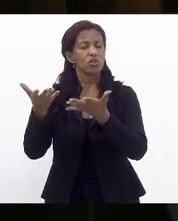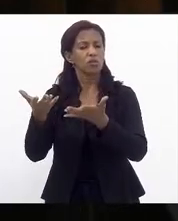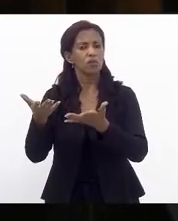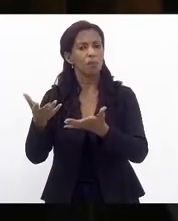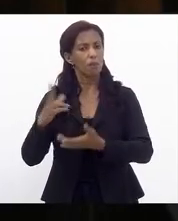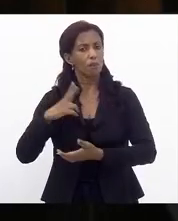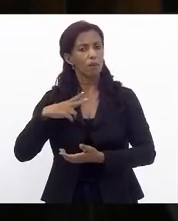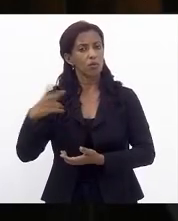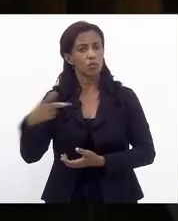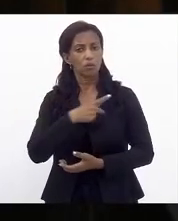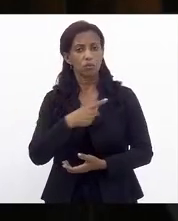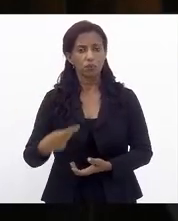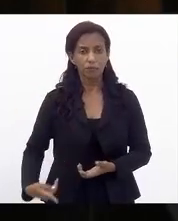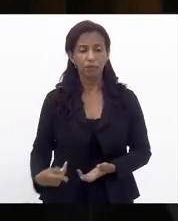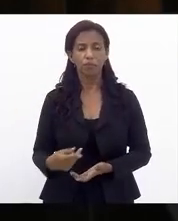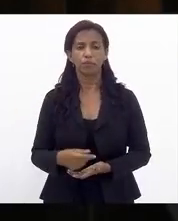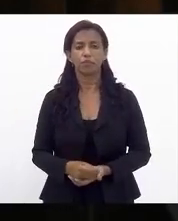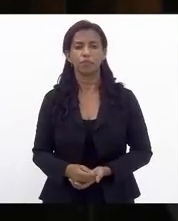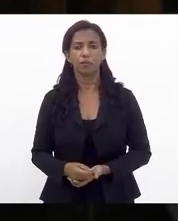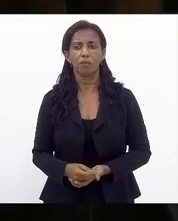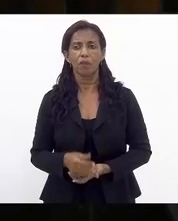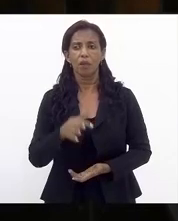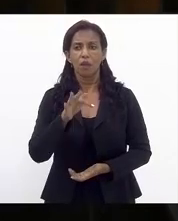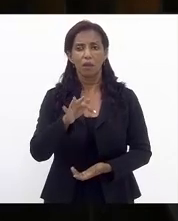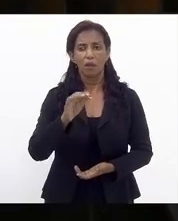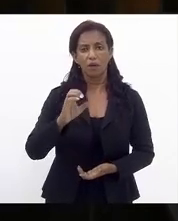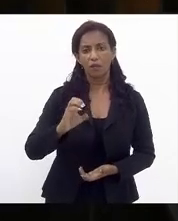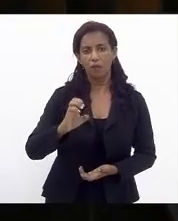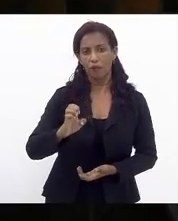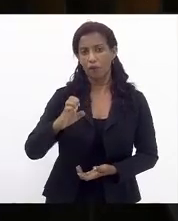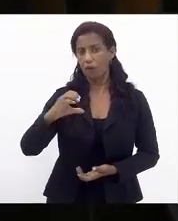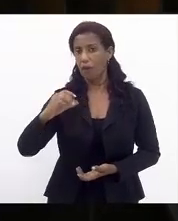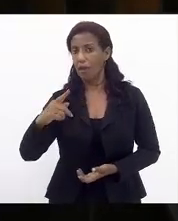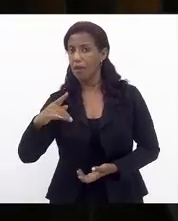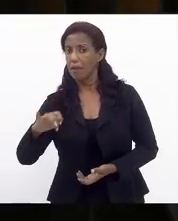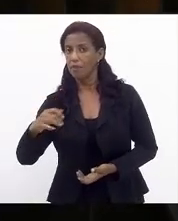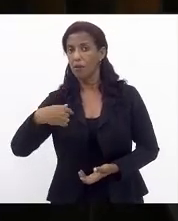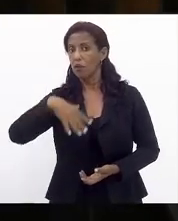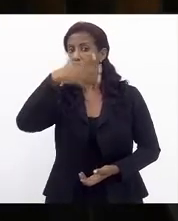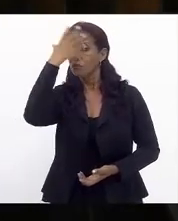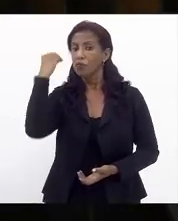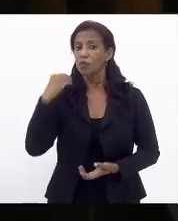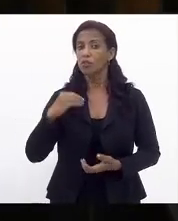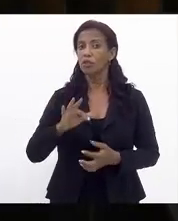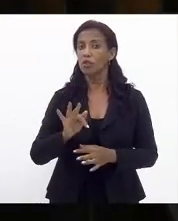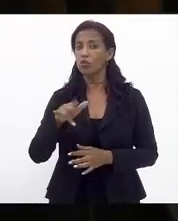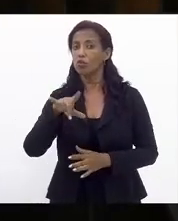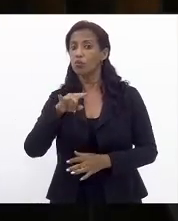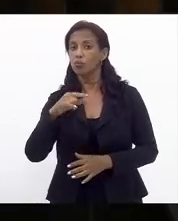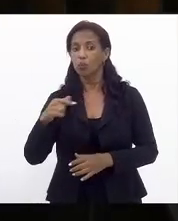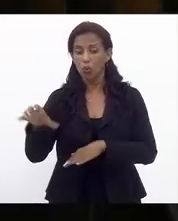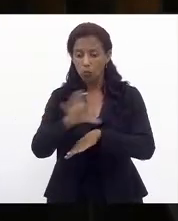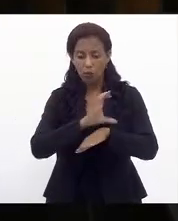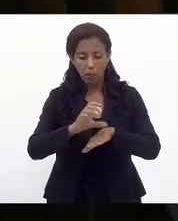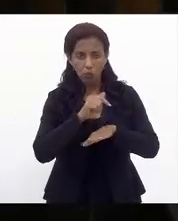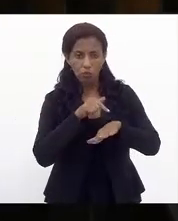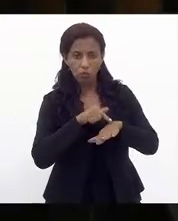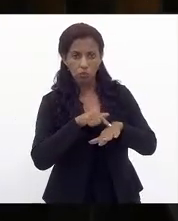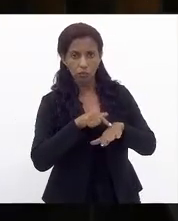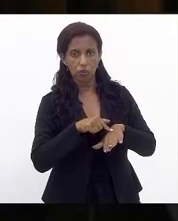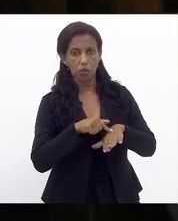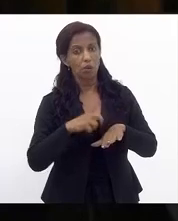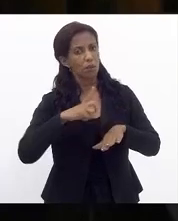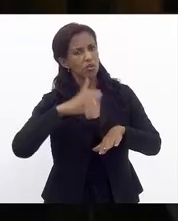parcelamento do presidente Então queria sugerir biofect não fosse esquecido entre os Fundos que não estão constitucionalizados